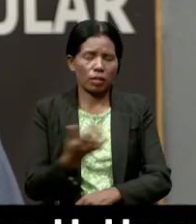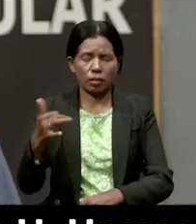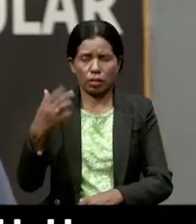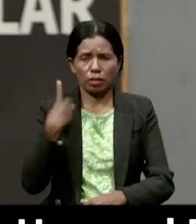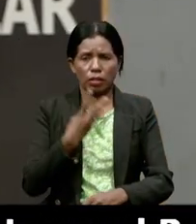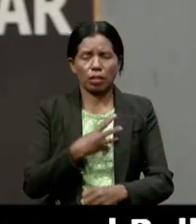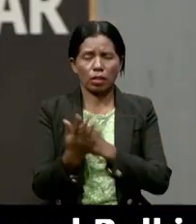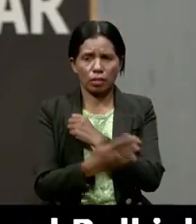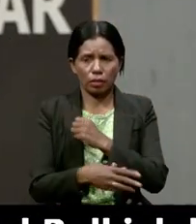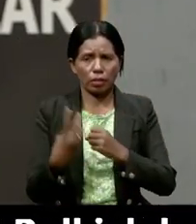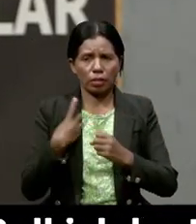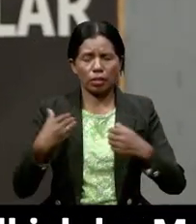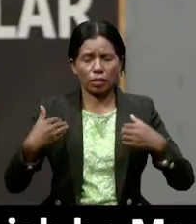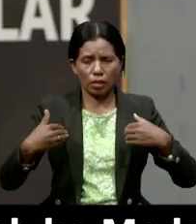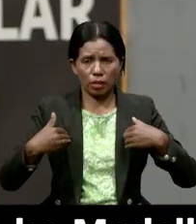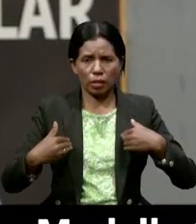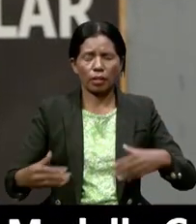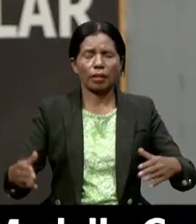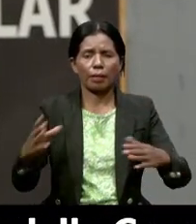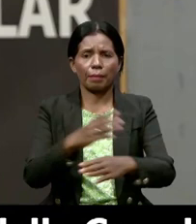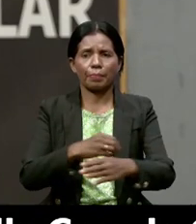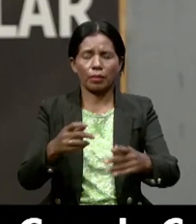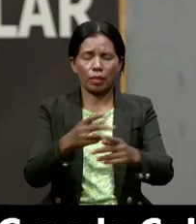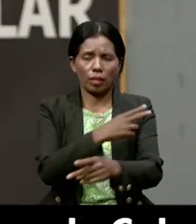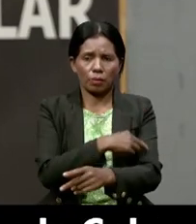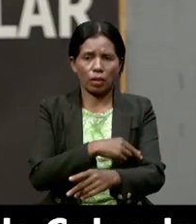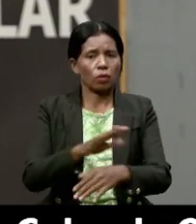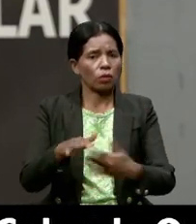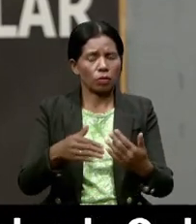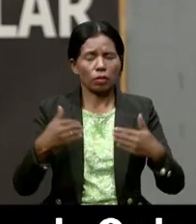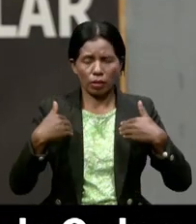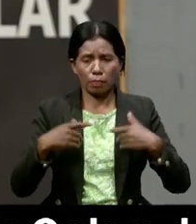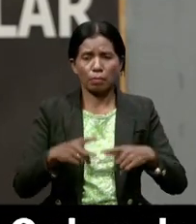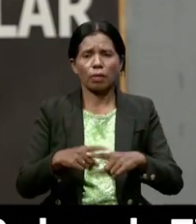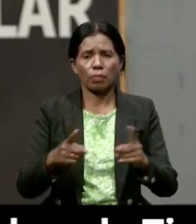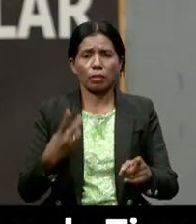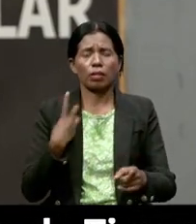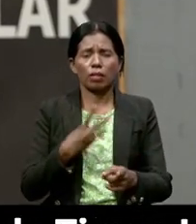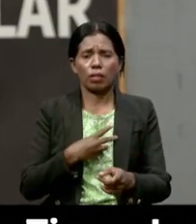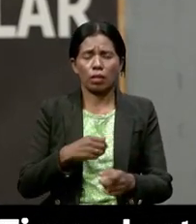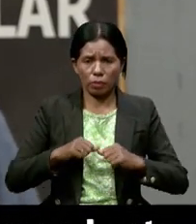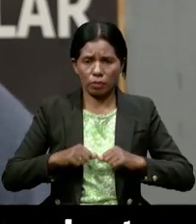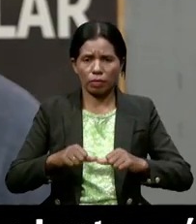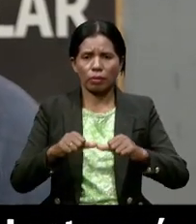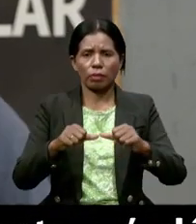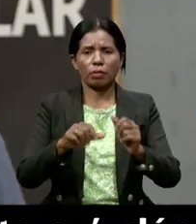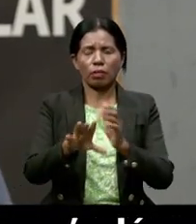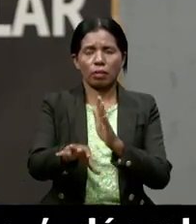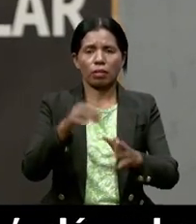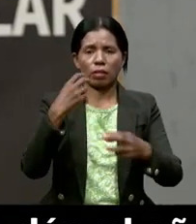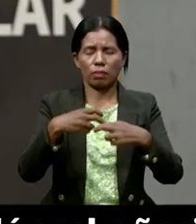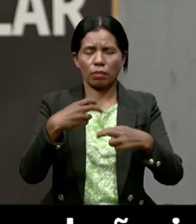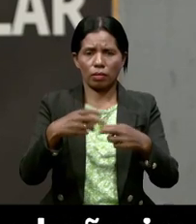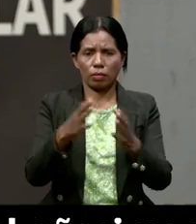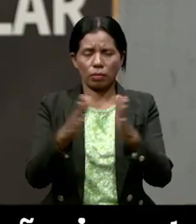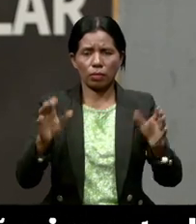remota sira, e te ia posto saúde, e te ia clínica, pronto, né, ia tiana. Mas bem, ita continua, hertang desafio,